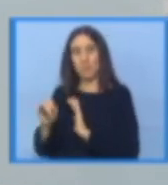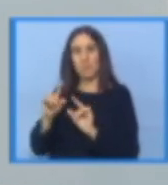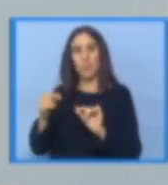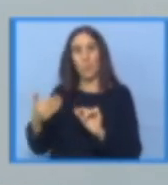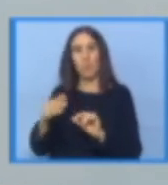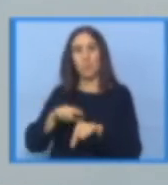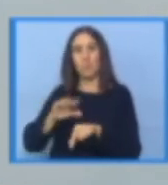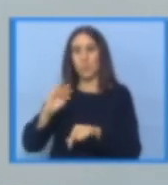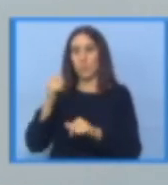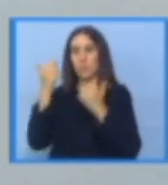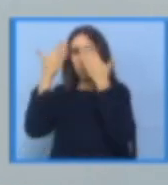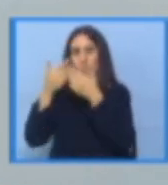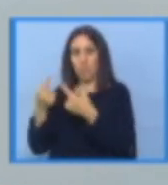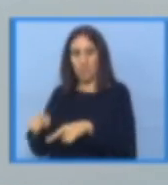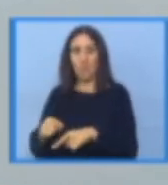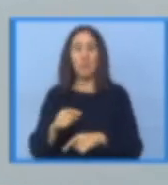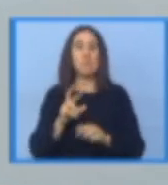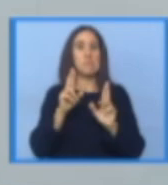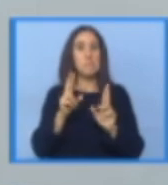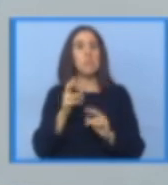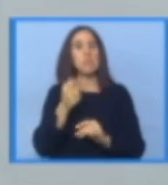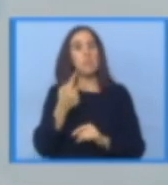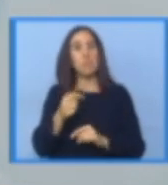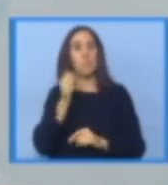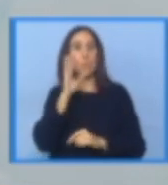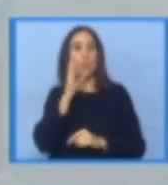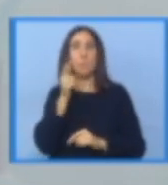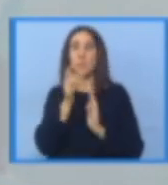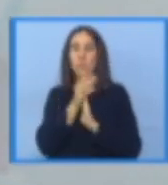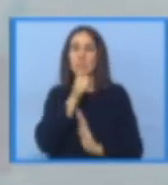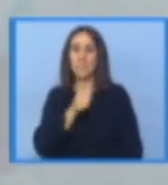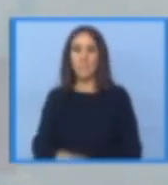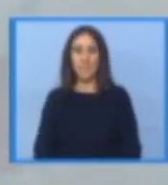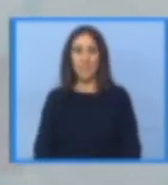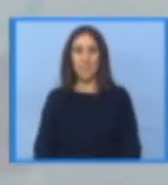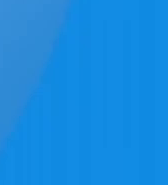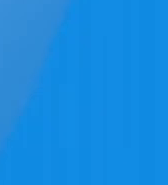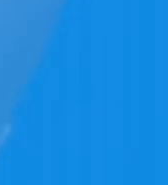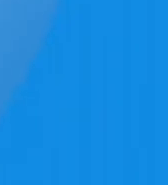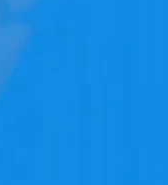pelas 22h45. Tenha então uma boa tarde e até amanhã, se Deus quiser.